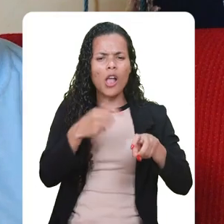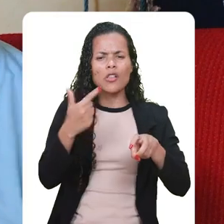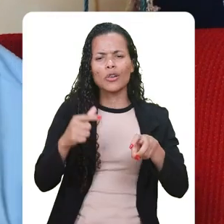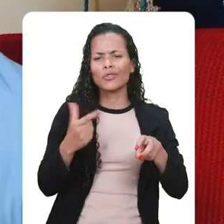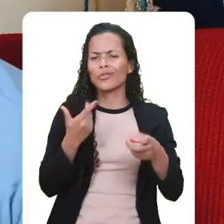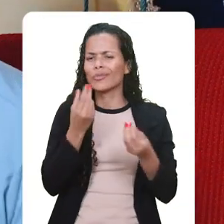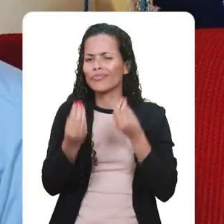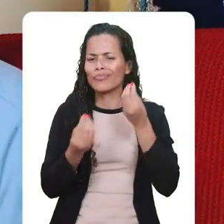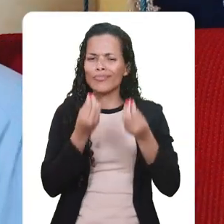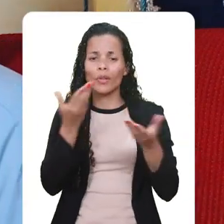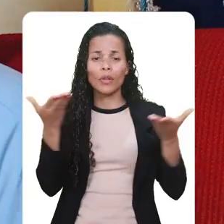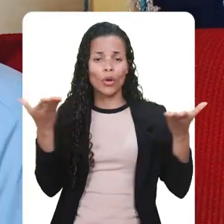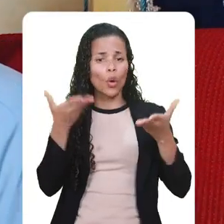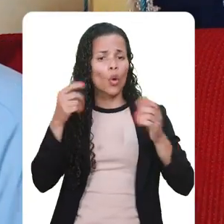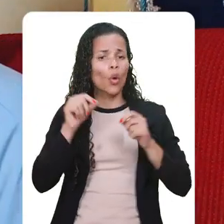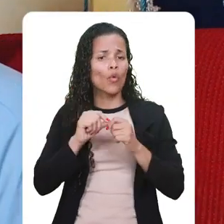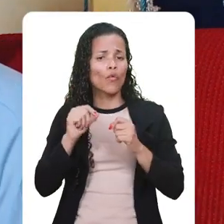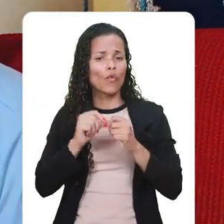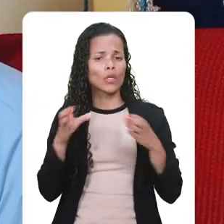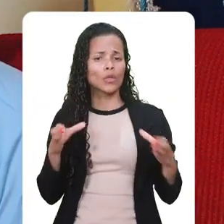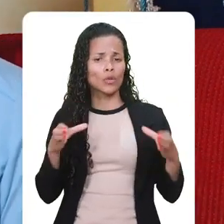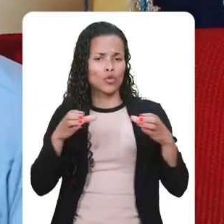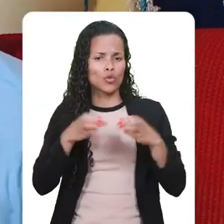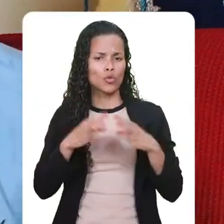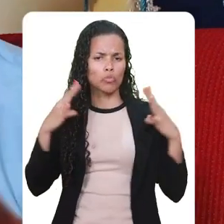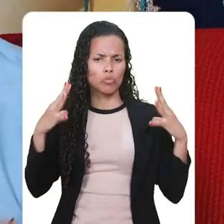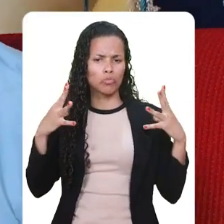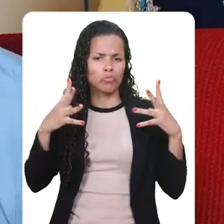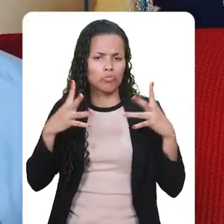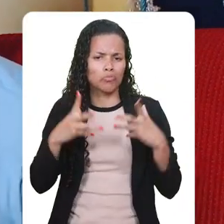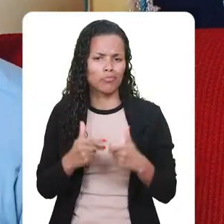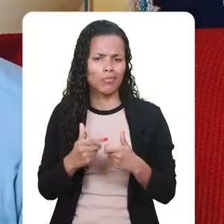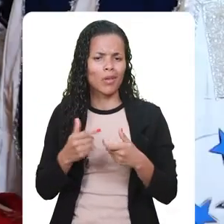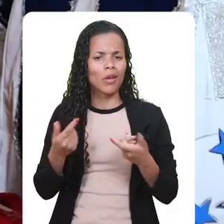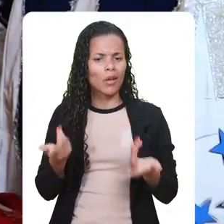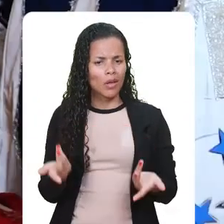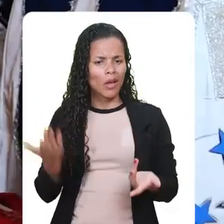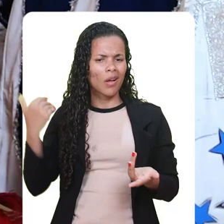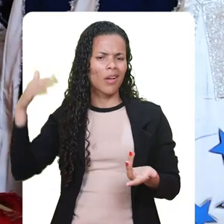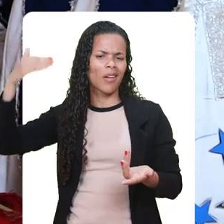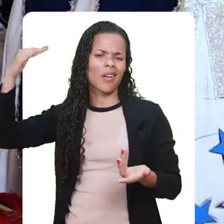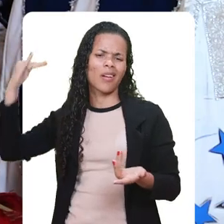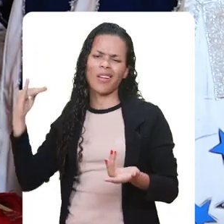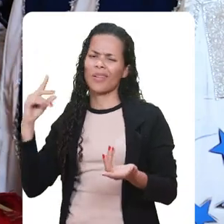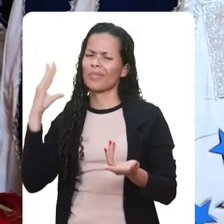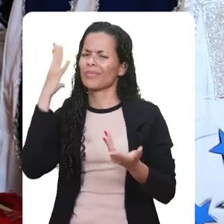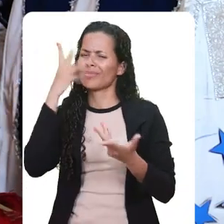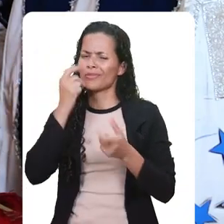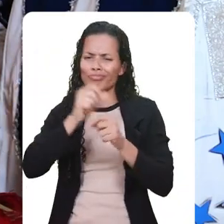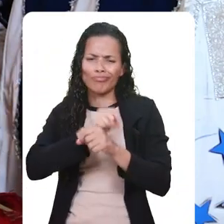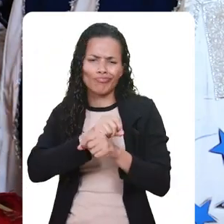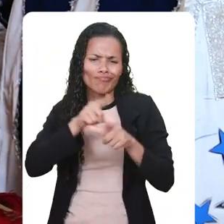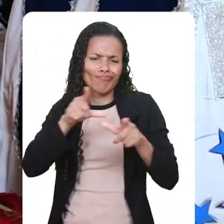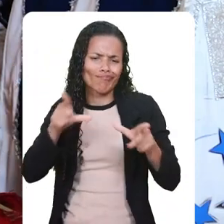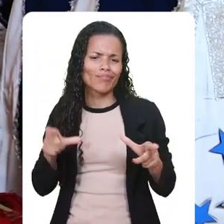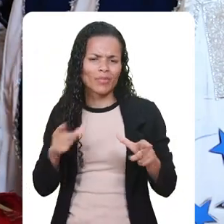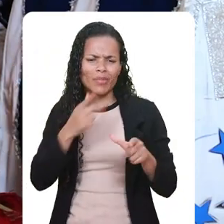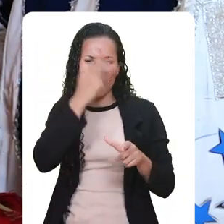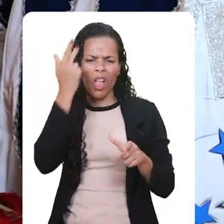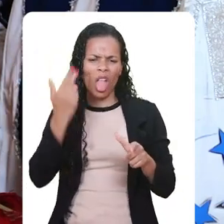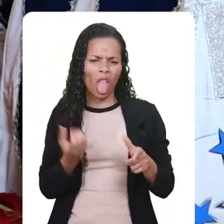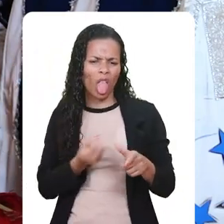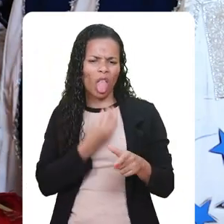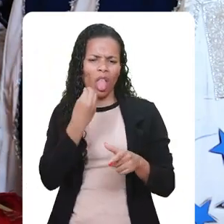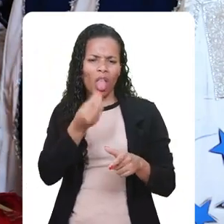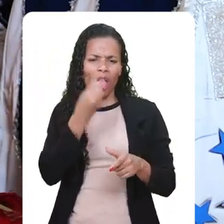Essas pessoas não tinham condições de hoje fazer um grupo luxuoso como tem. Então, antigamente era rústico. Era aquela